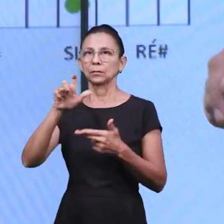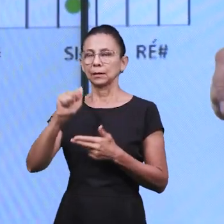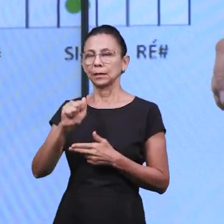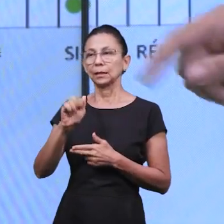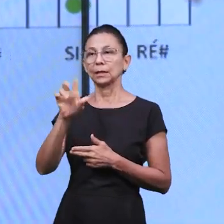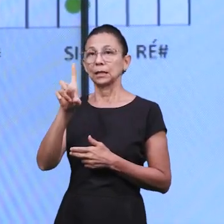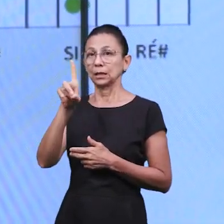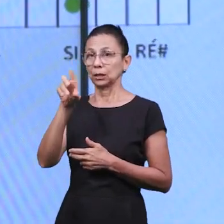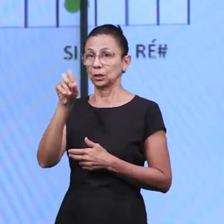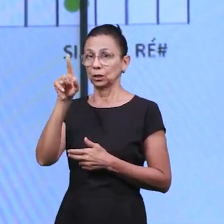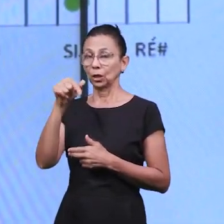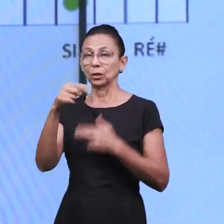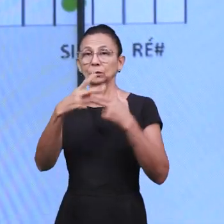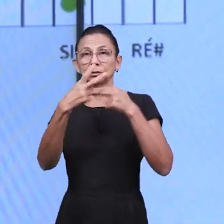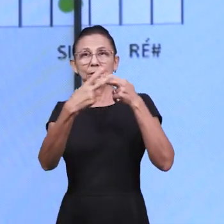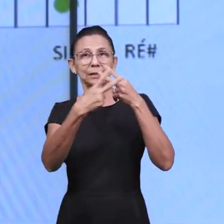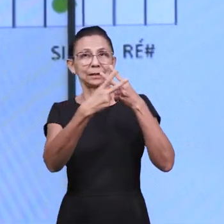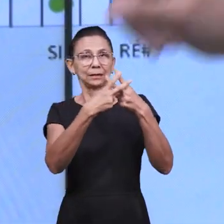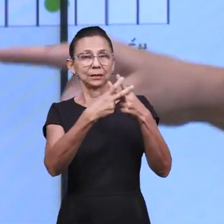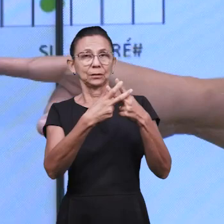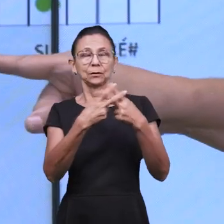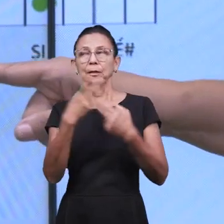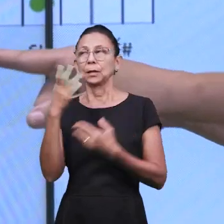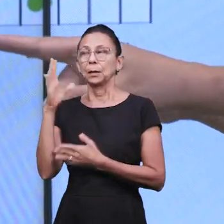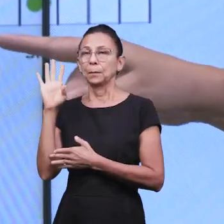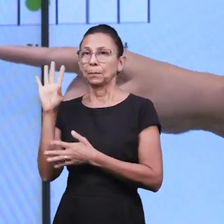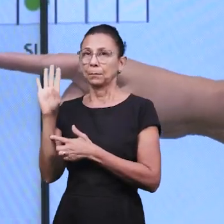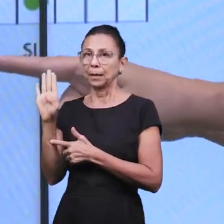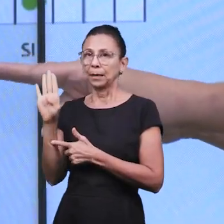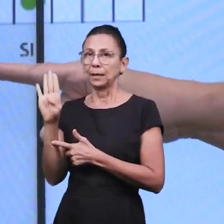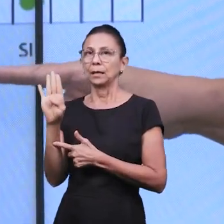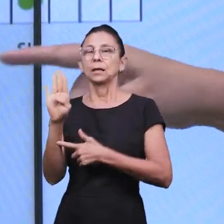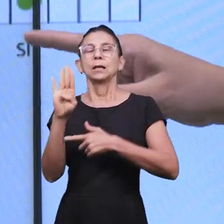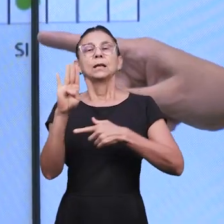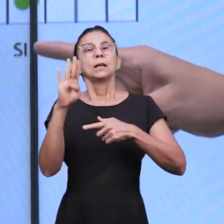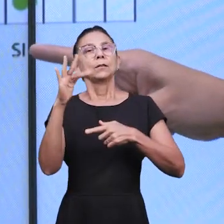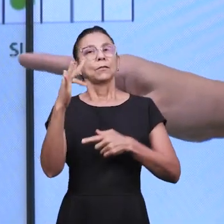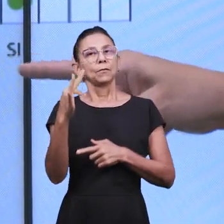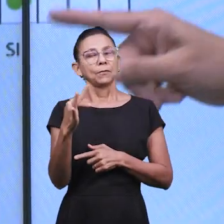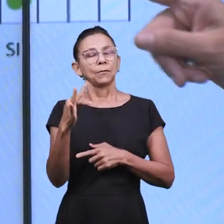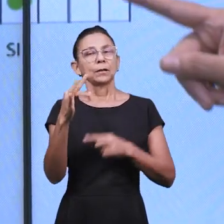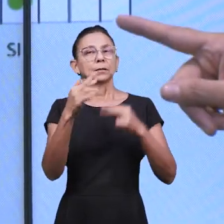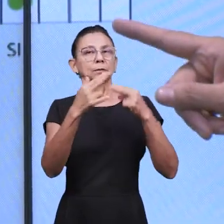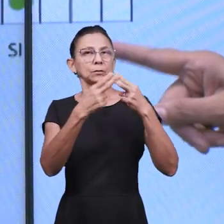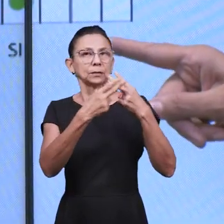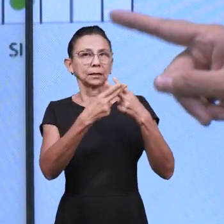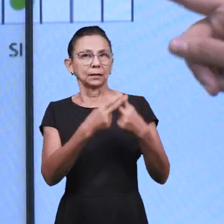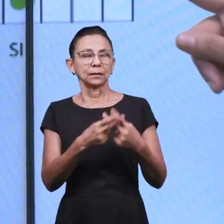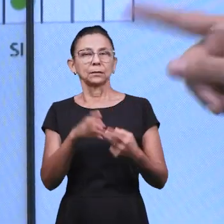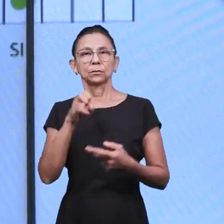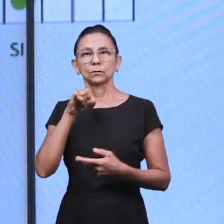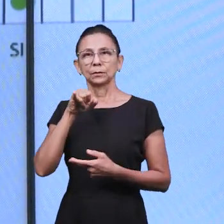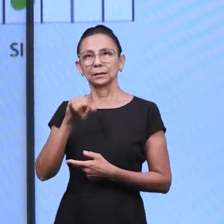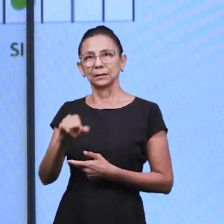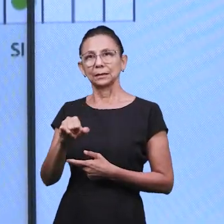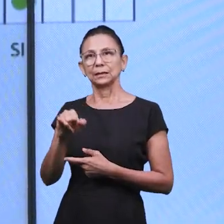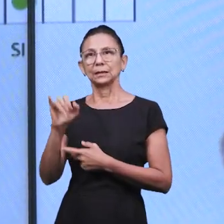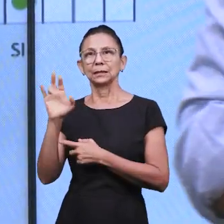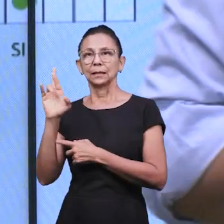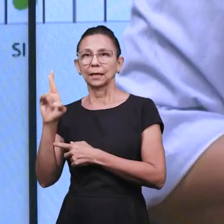sustenido. Letra B, Fá sustenido, Si e Ré